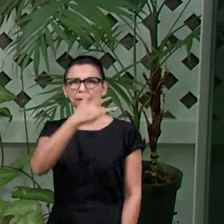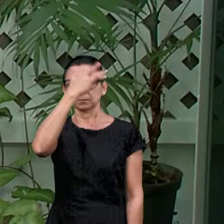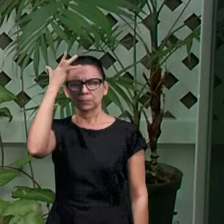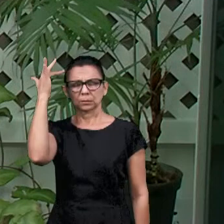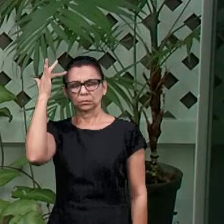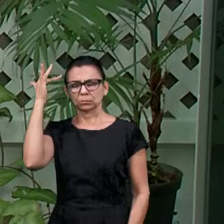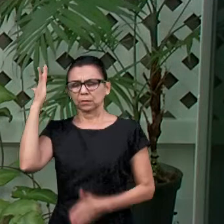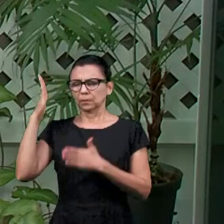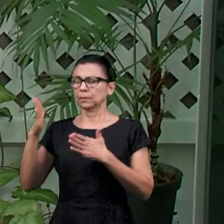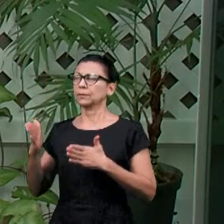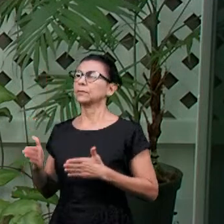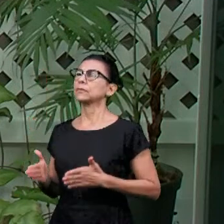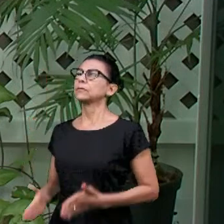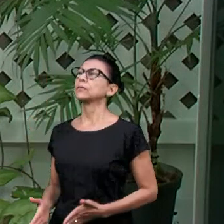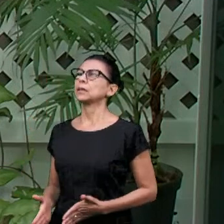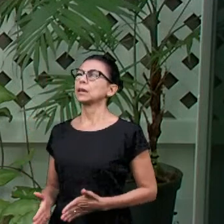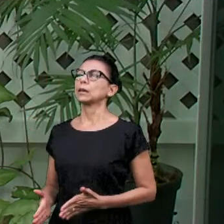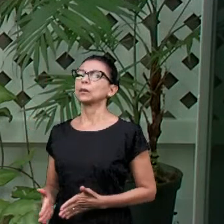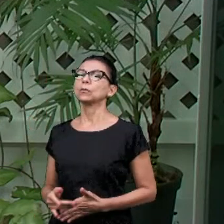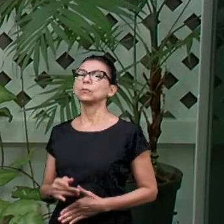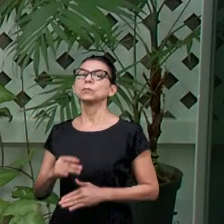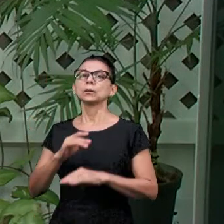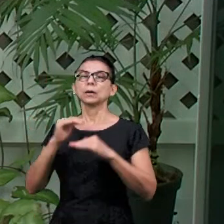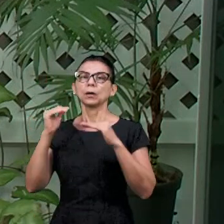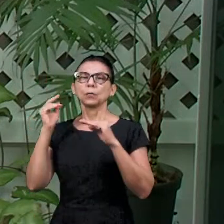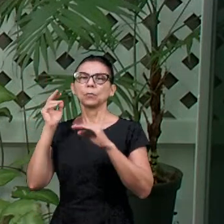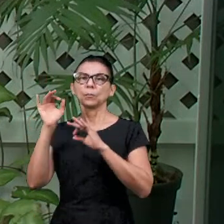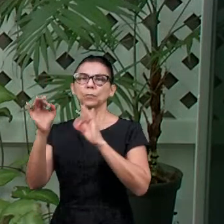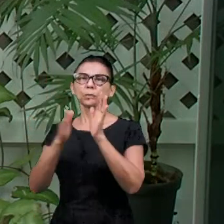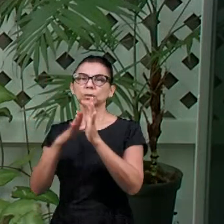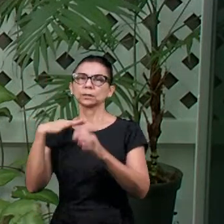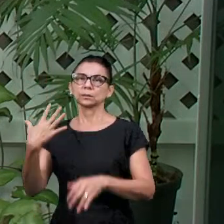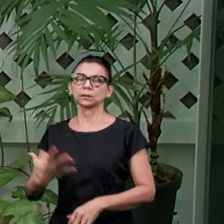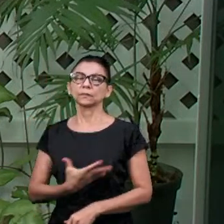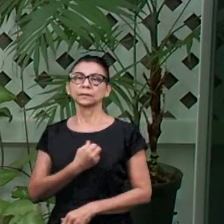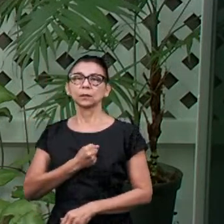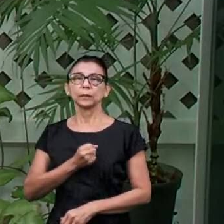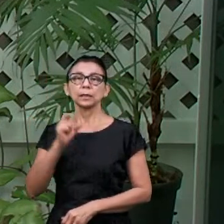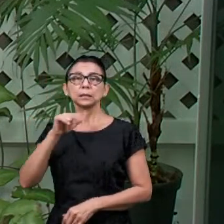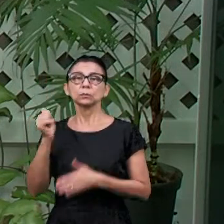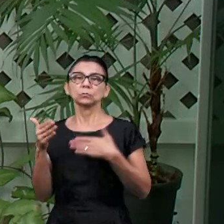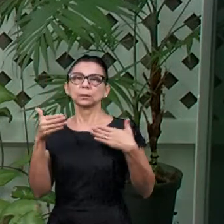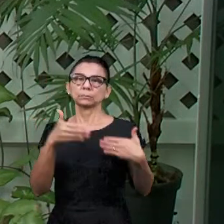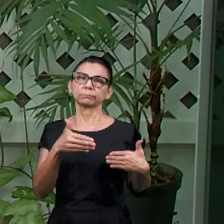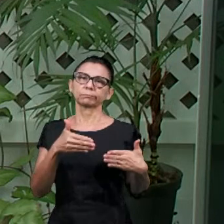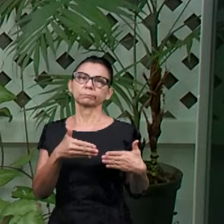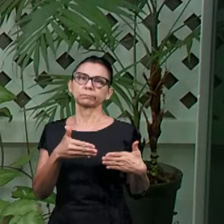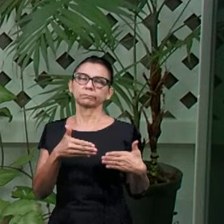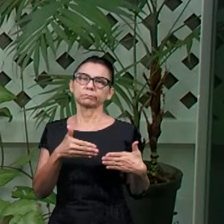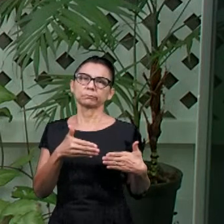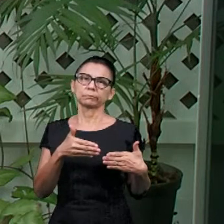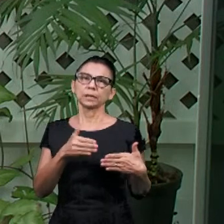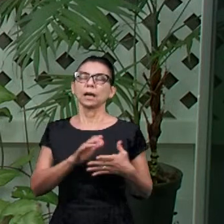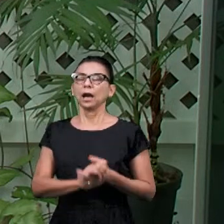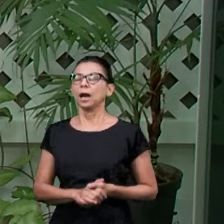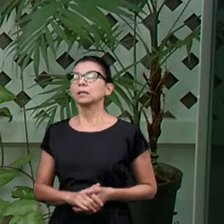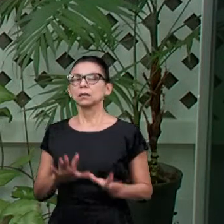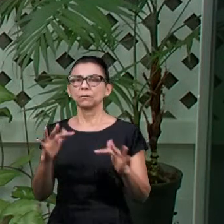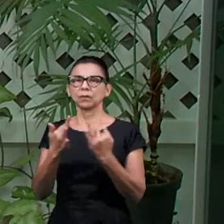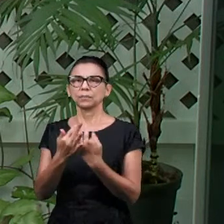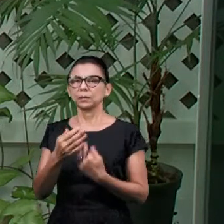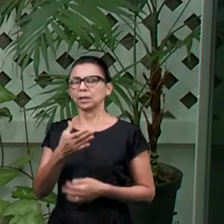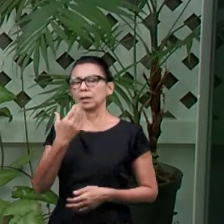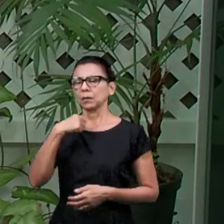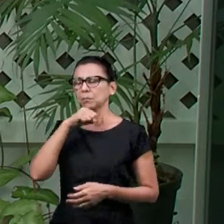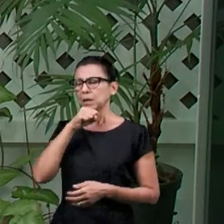fiel ao projeto de Deus, nunca vai ser abalado. Então, é pai, é mãe, mudou de ideia.